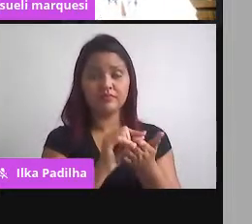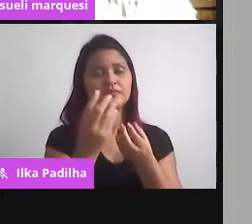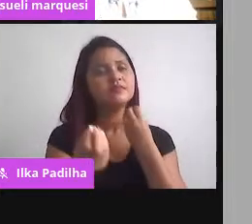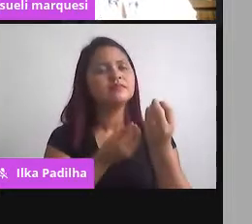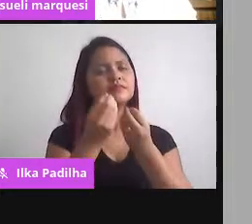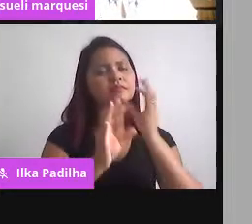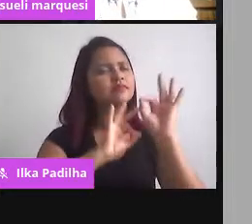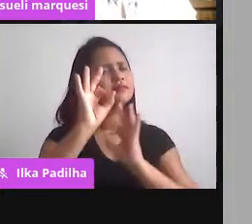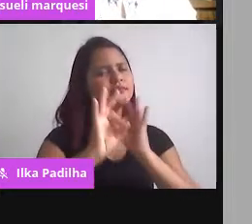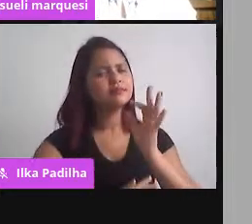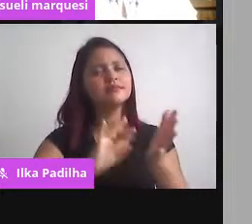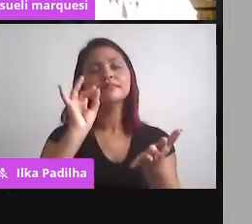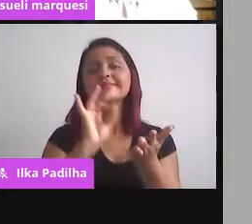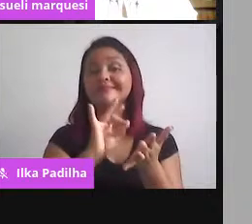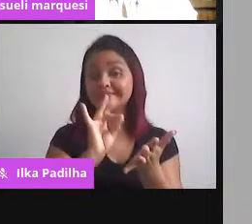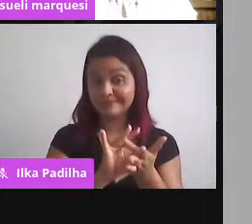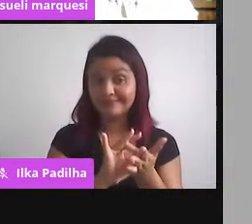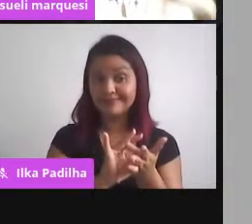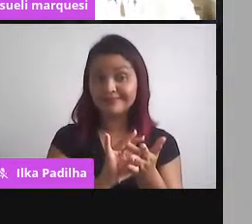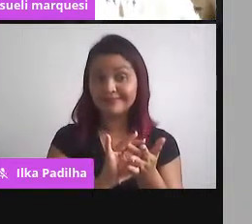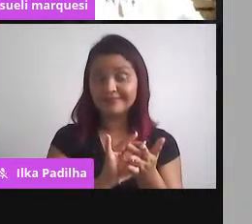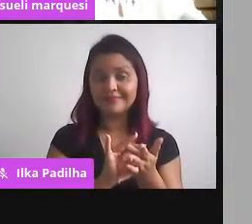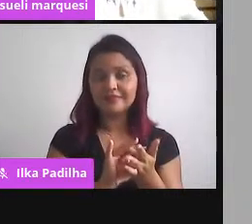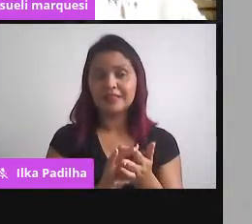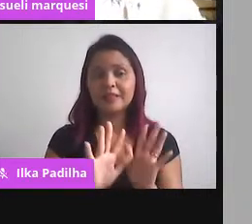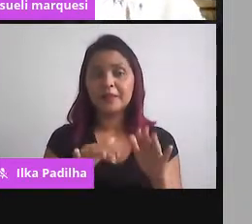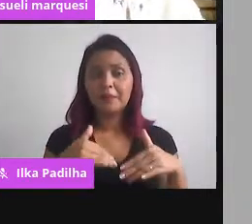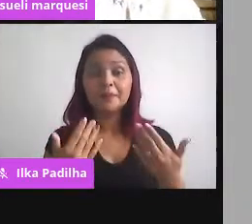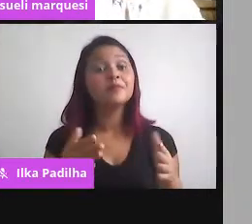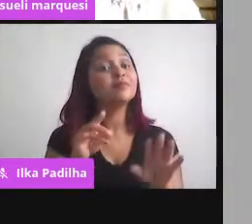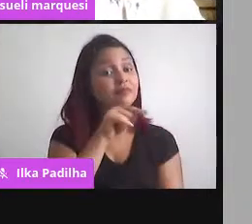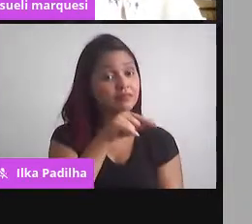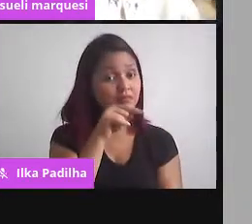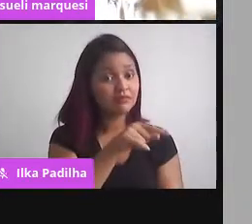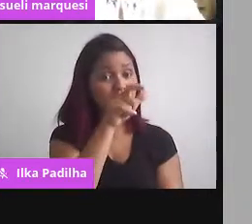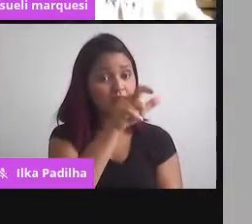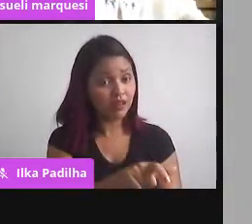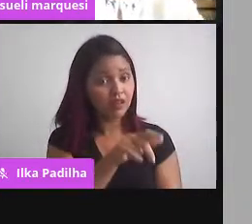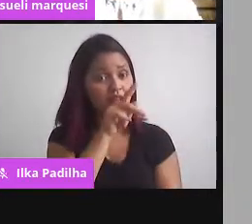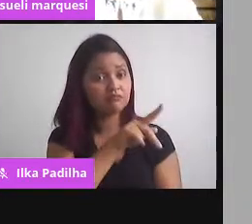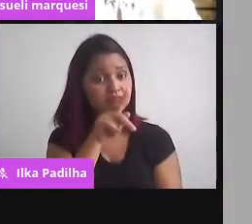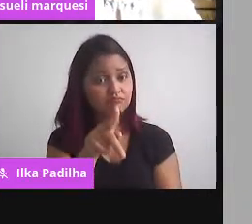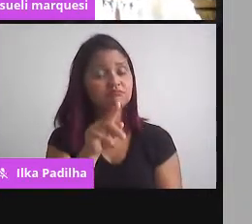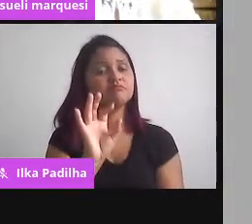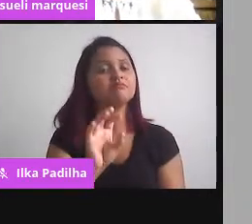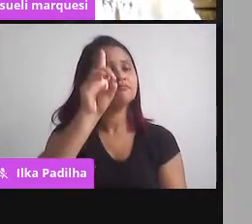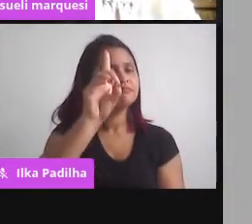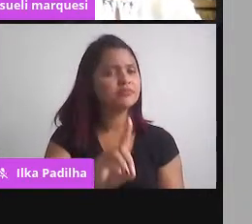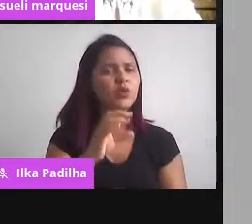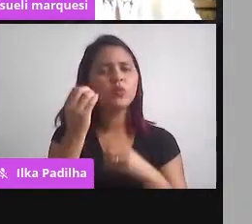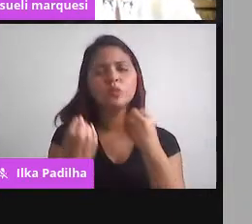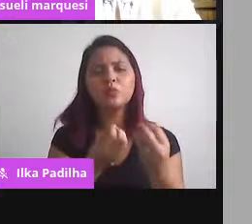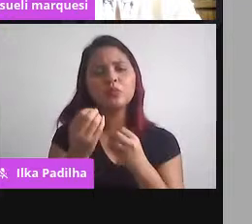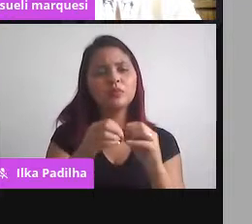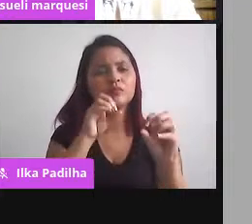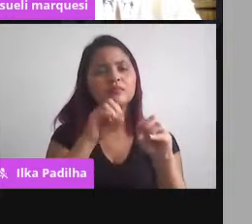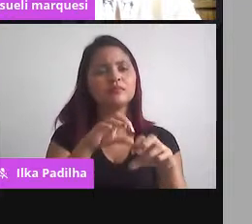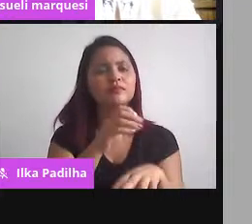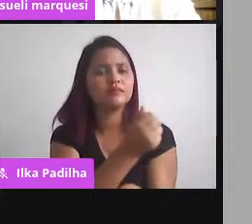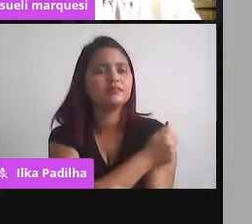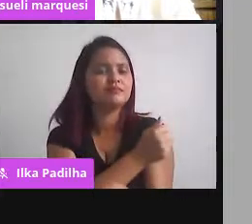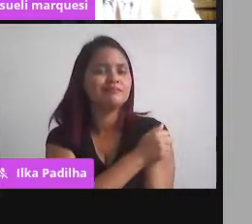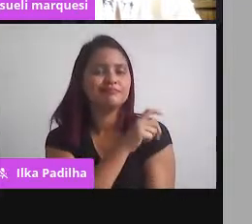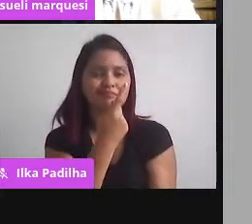de fato, né? E como professor também de direito, que ele é, como é que ele podia ensinar os alunos dele. Depois,